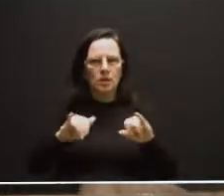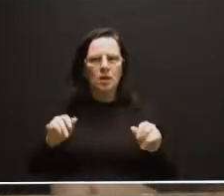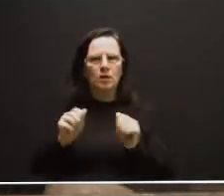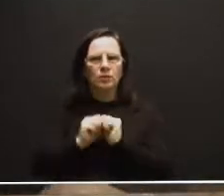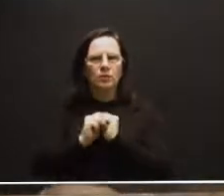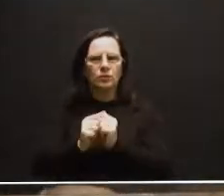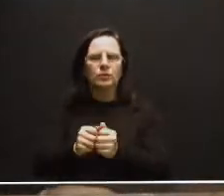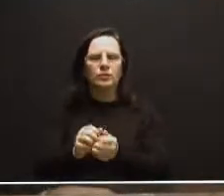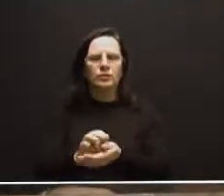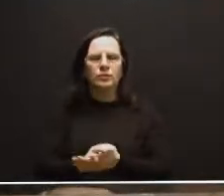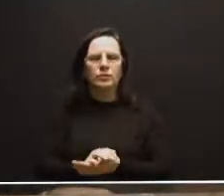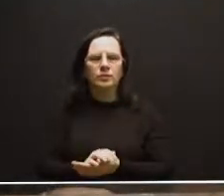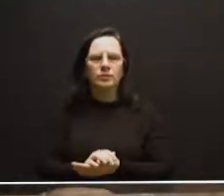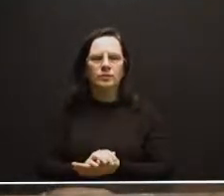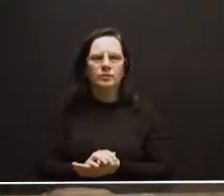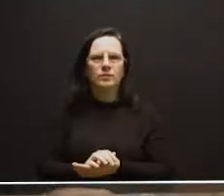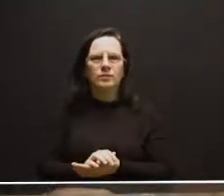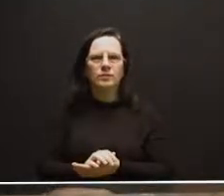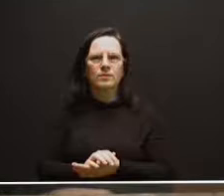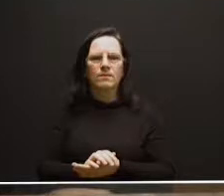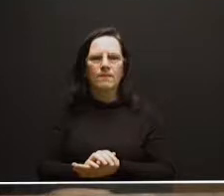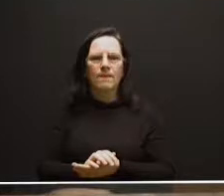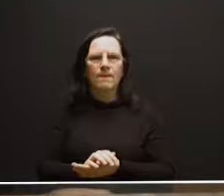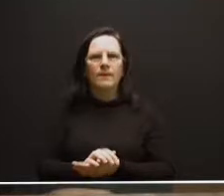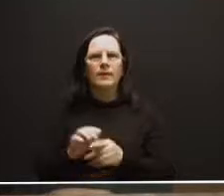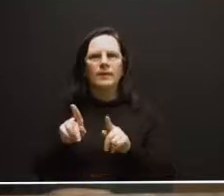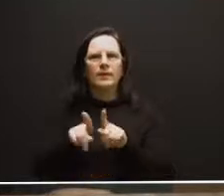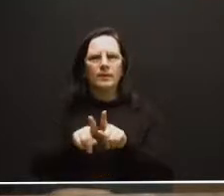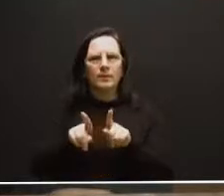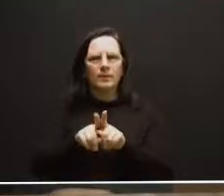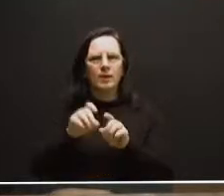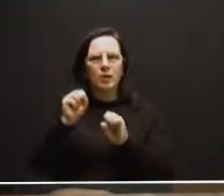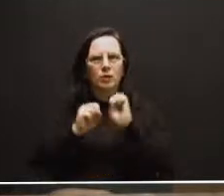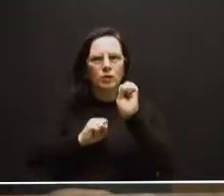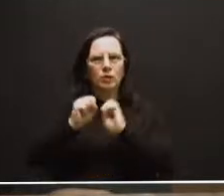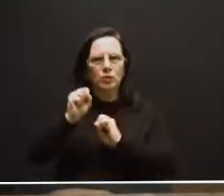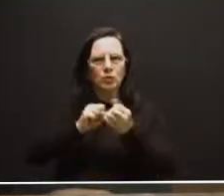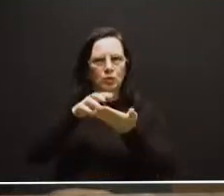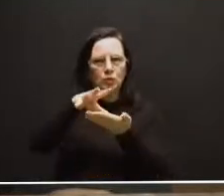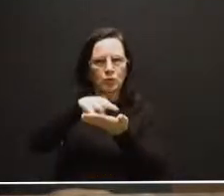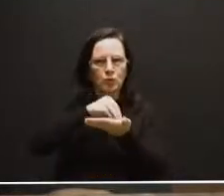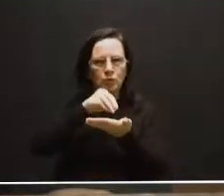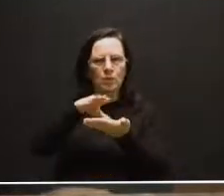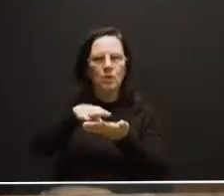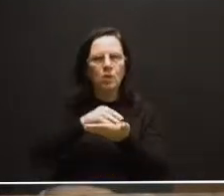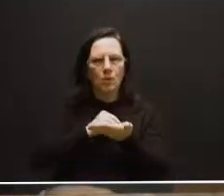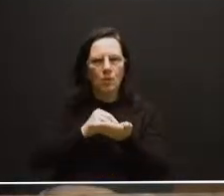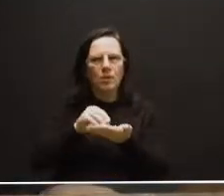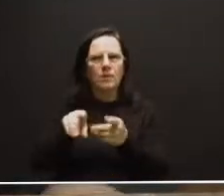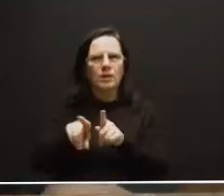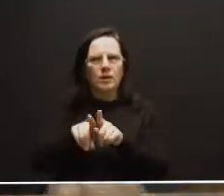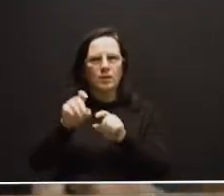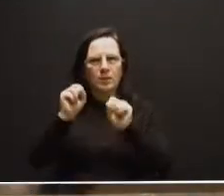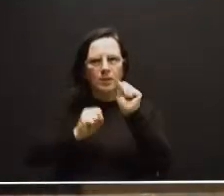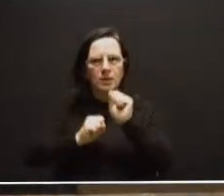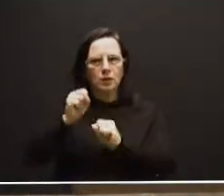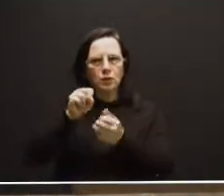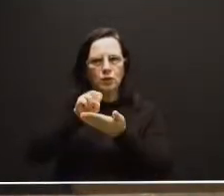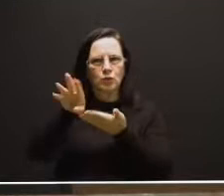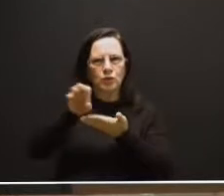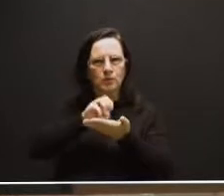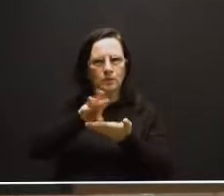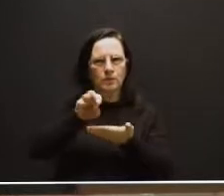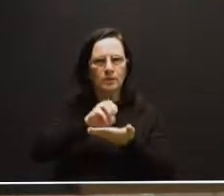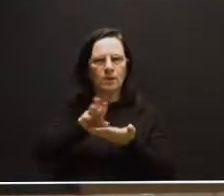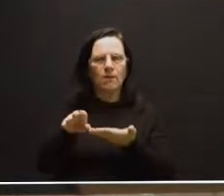sair presidente encaminhar também para as indústrias não é uma cópia dessa logo na seqüência até pra que nós também